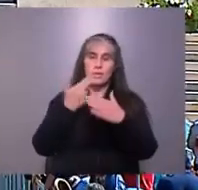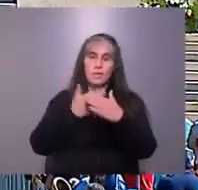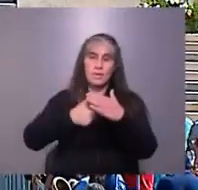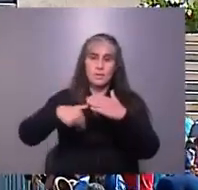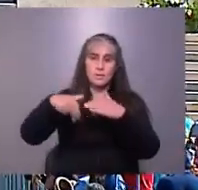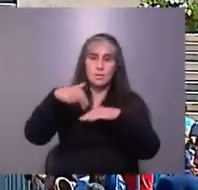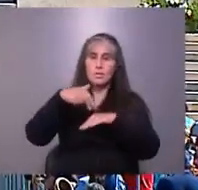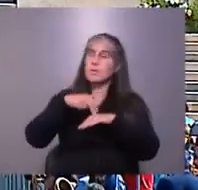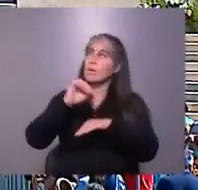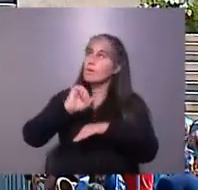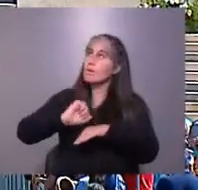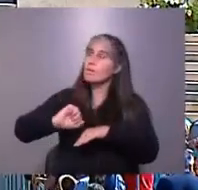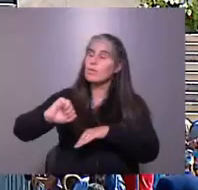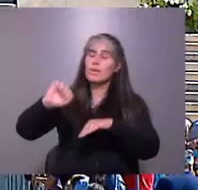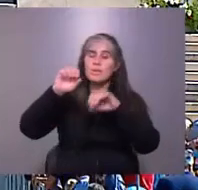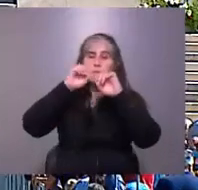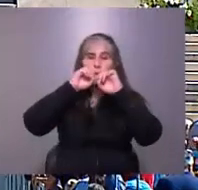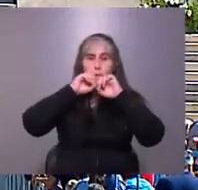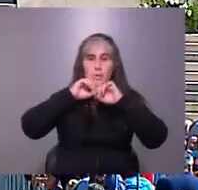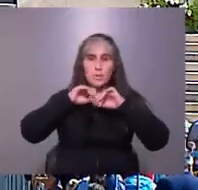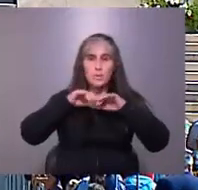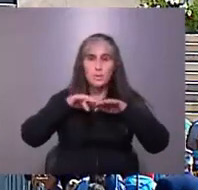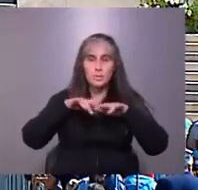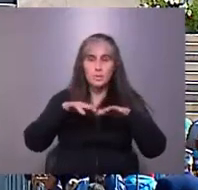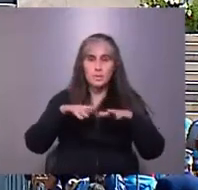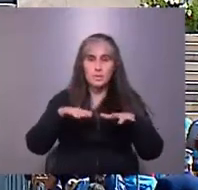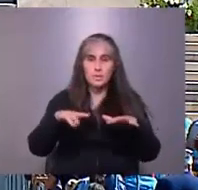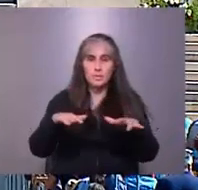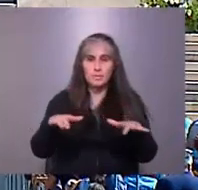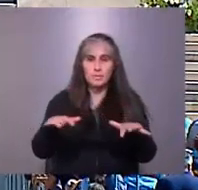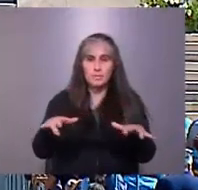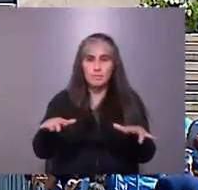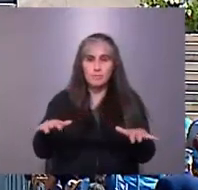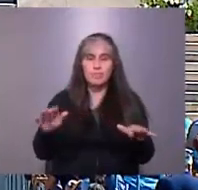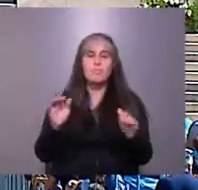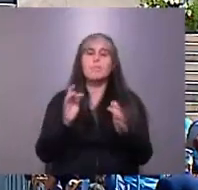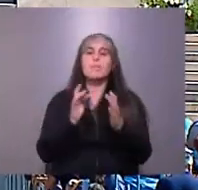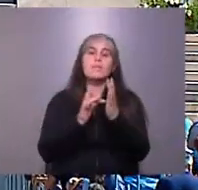morte, proclamamos a vossa ressurreição.